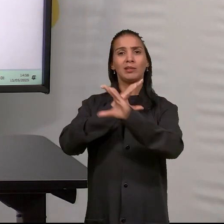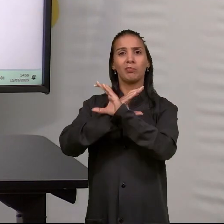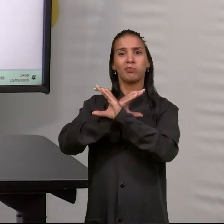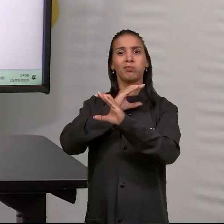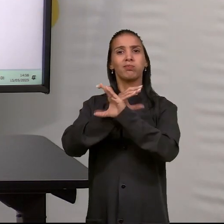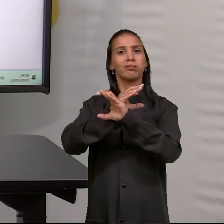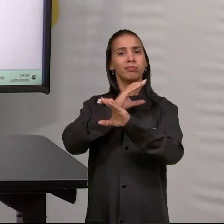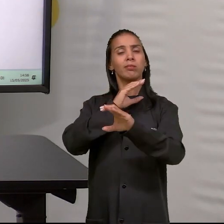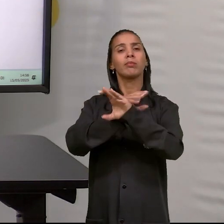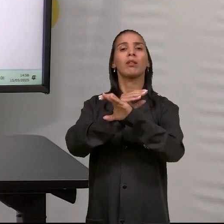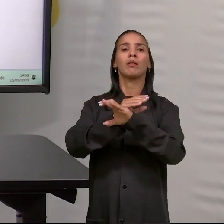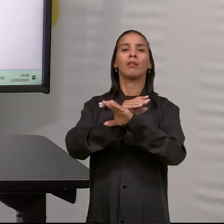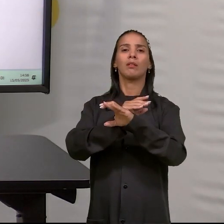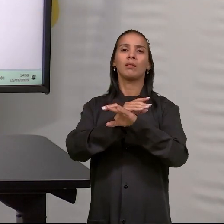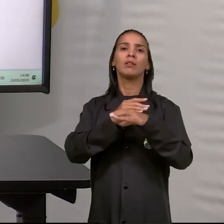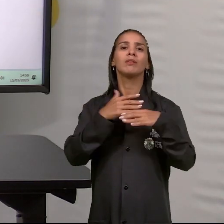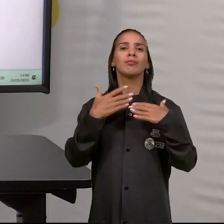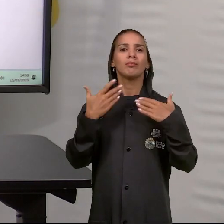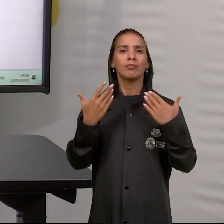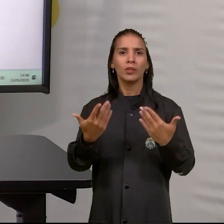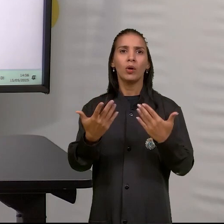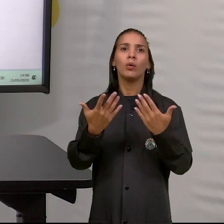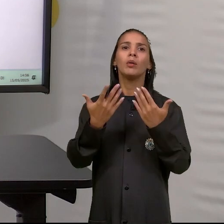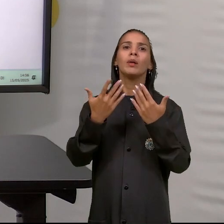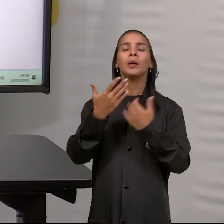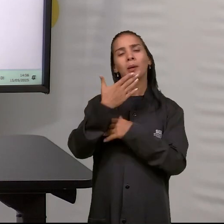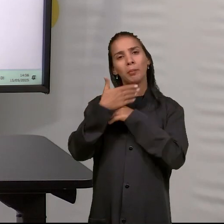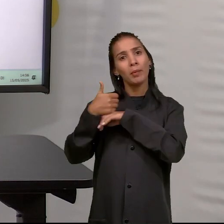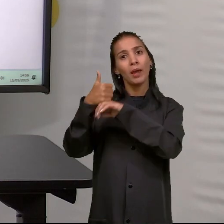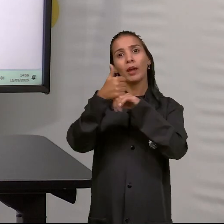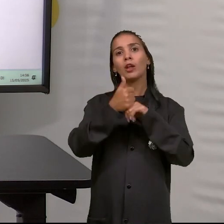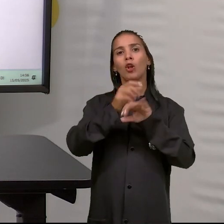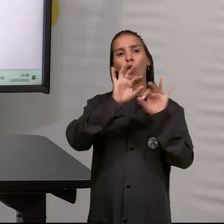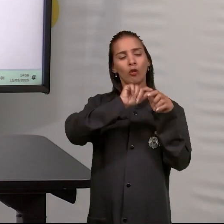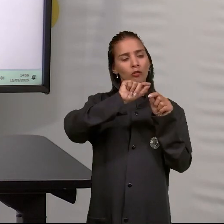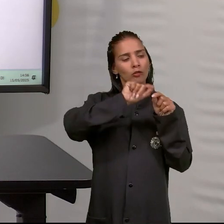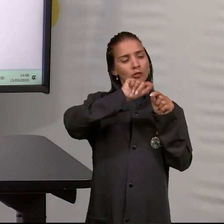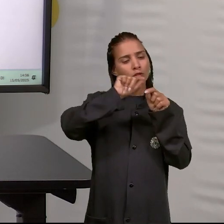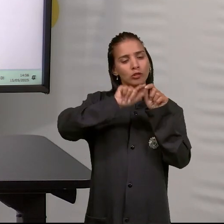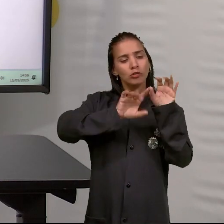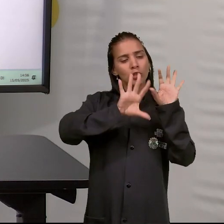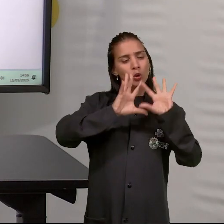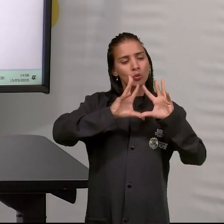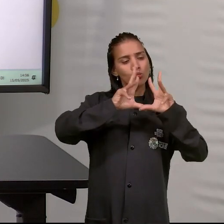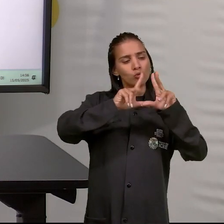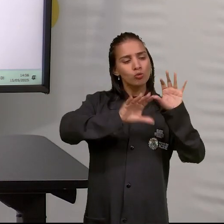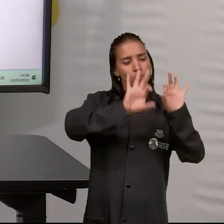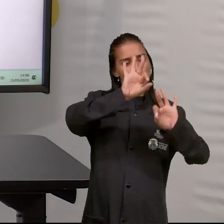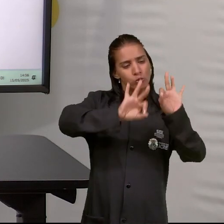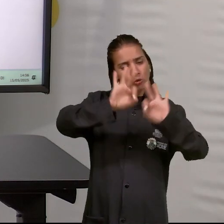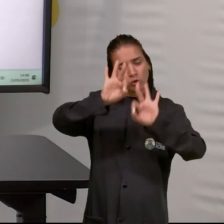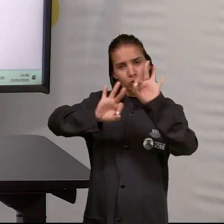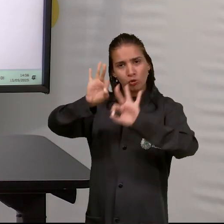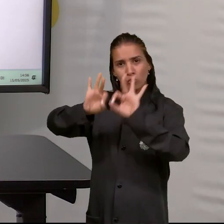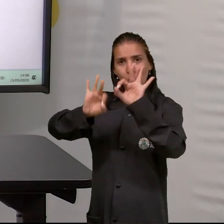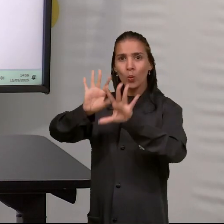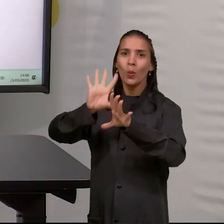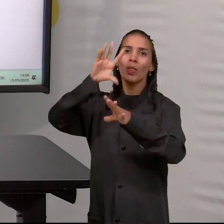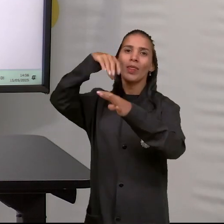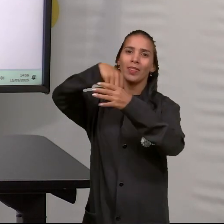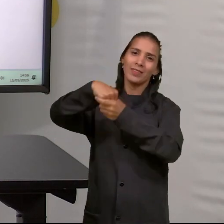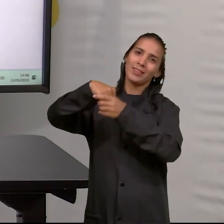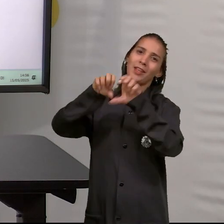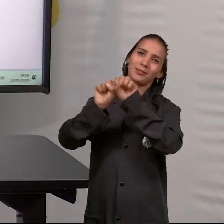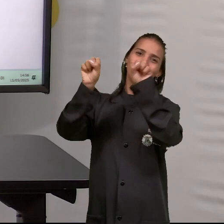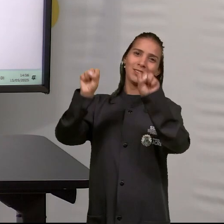o documento, jogar no SEI de novo para poder ele tramitar. Quando você usa o usuário externo, você já faz isso de